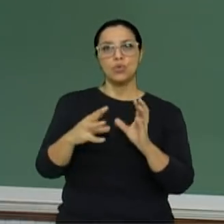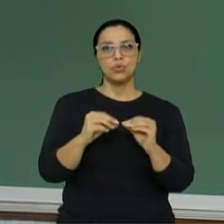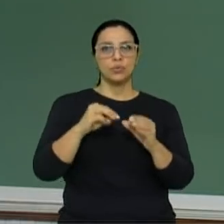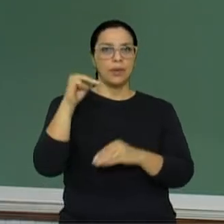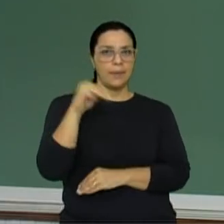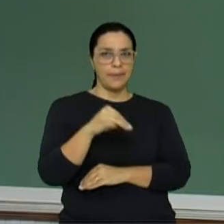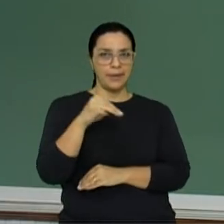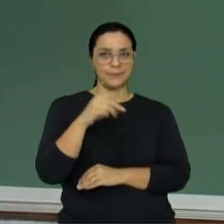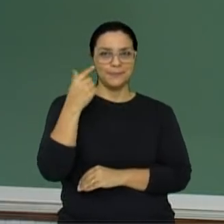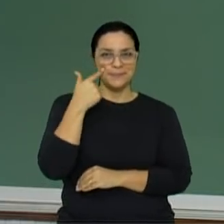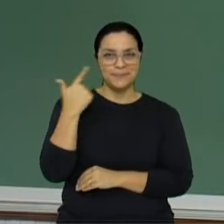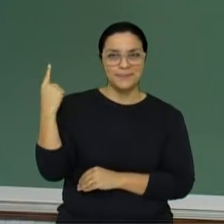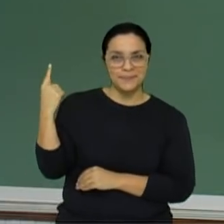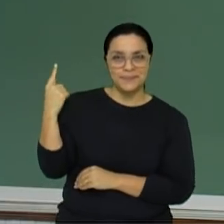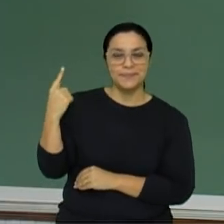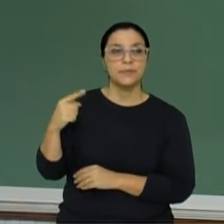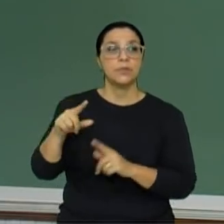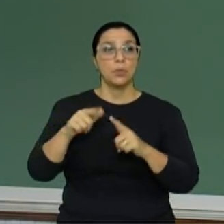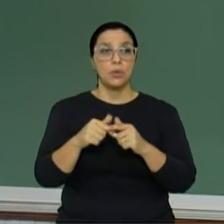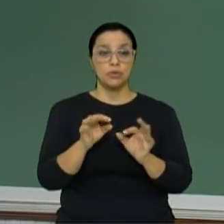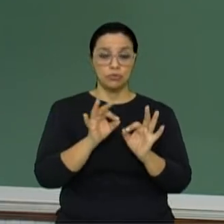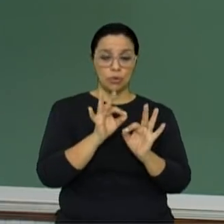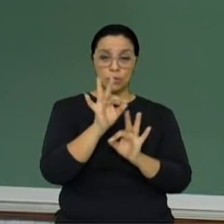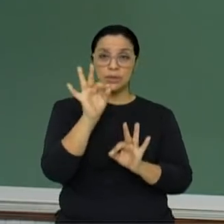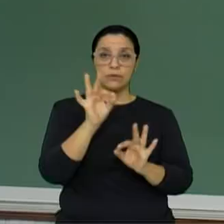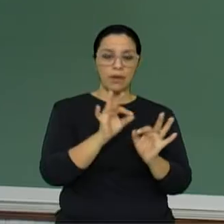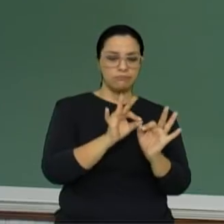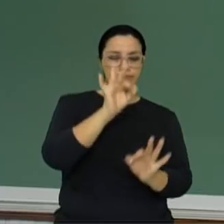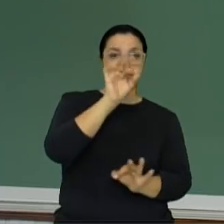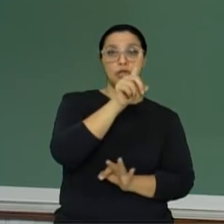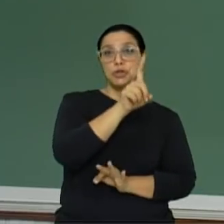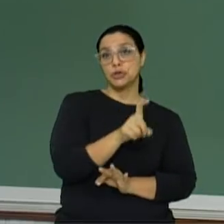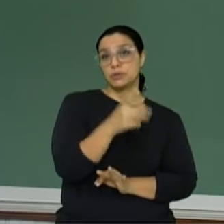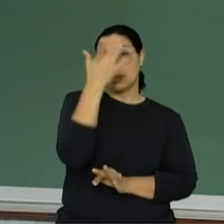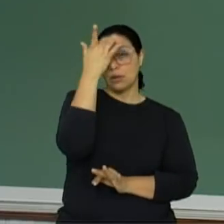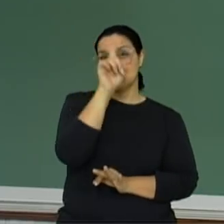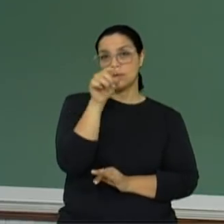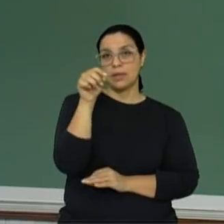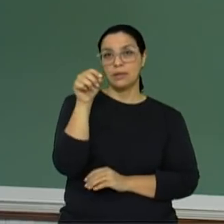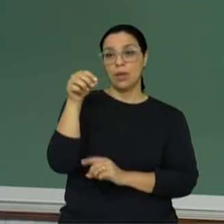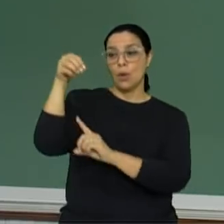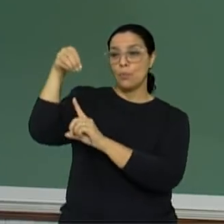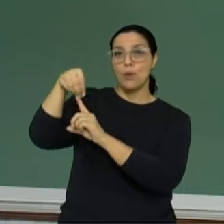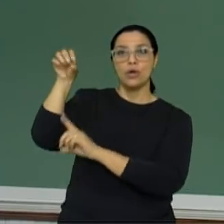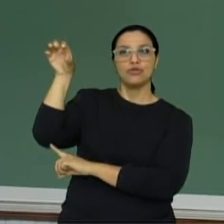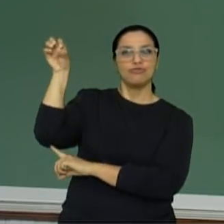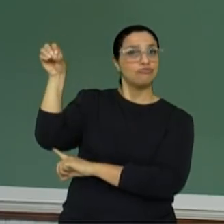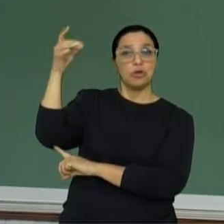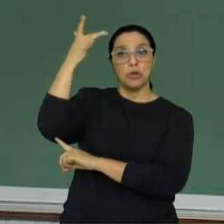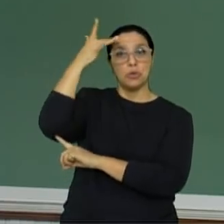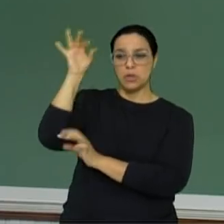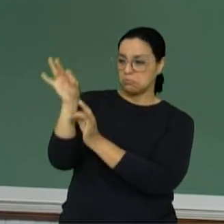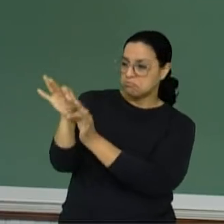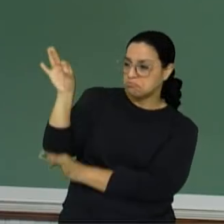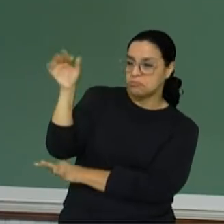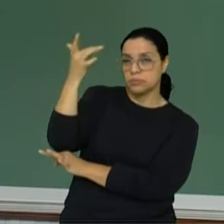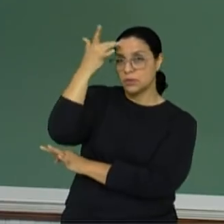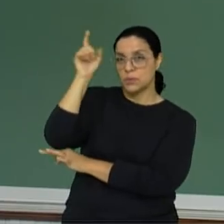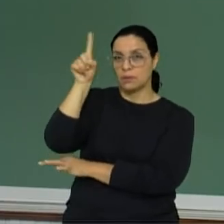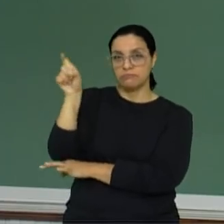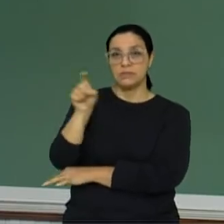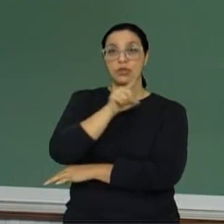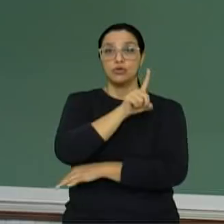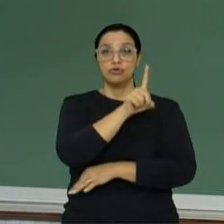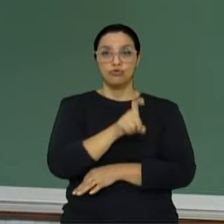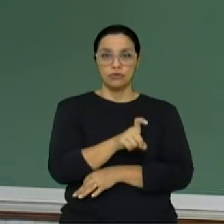fato é esse. E aqui no outro triângulo de baixo indica para mim o seguinte: a altura desse triângulo é aqui a altura do poste, ok? Que